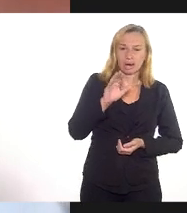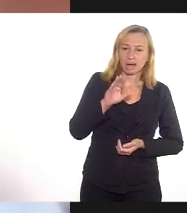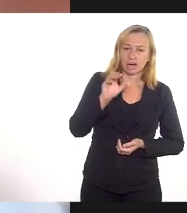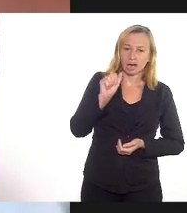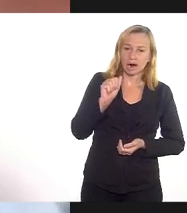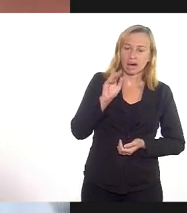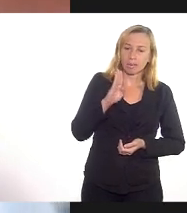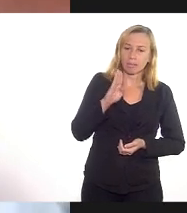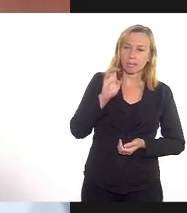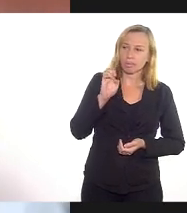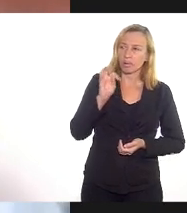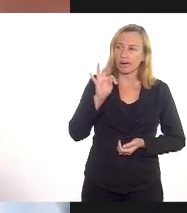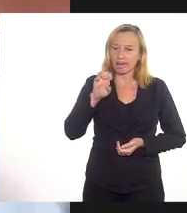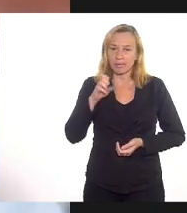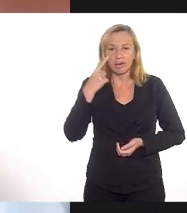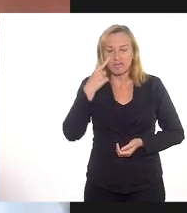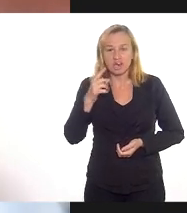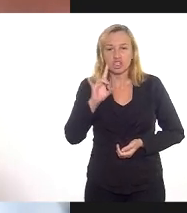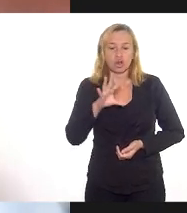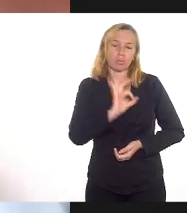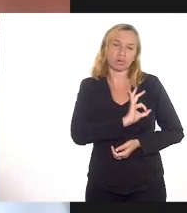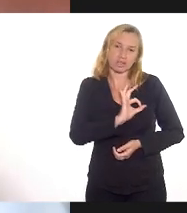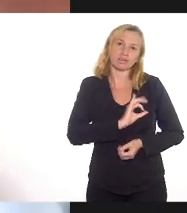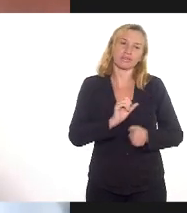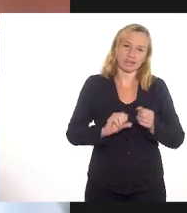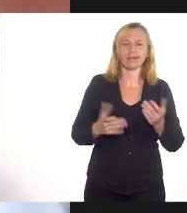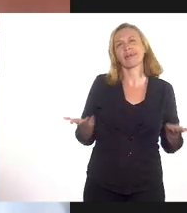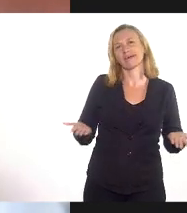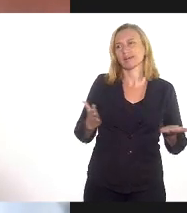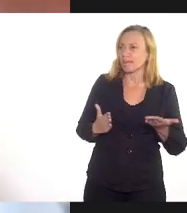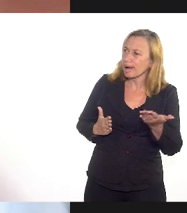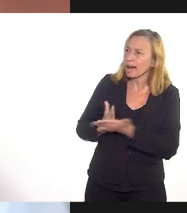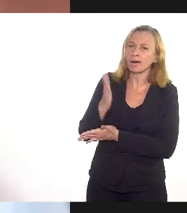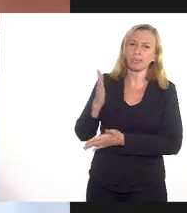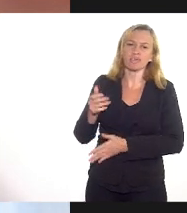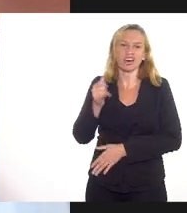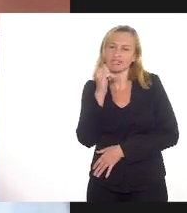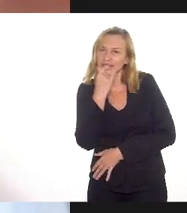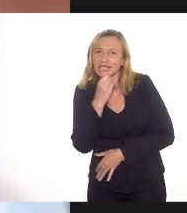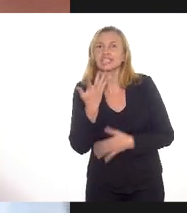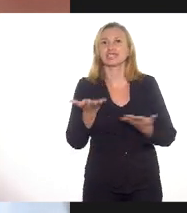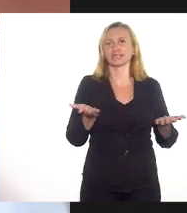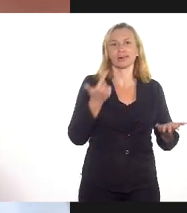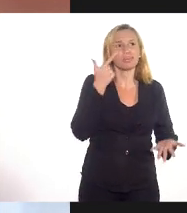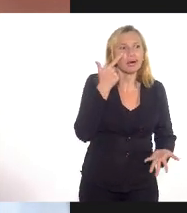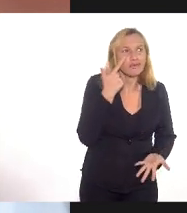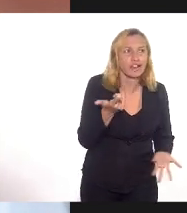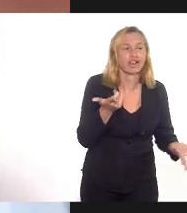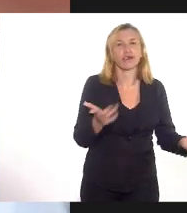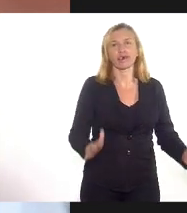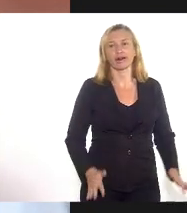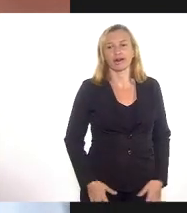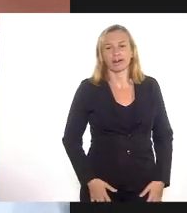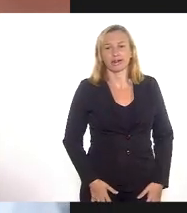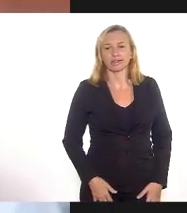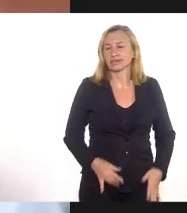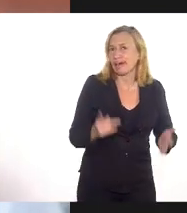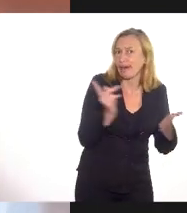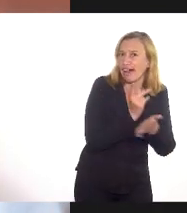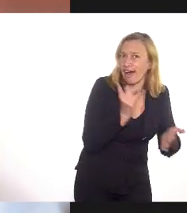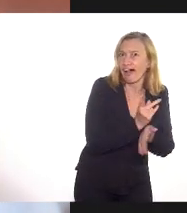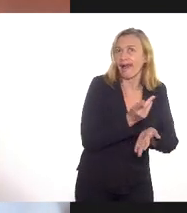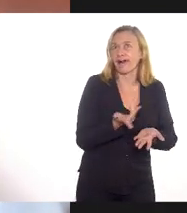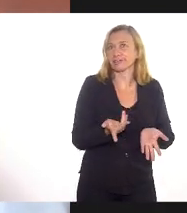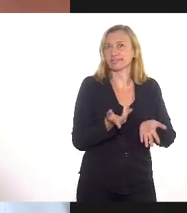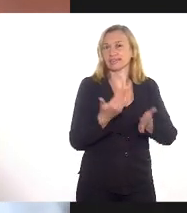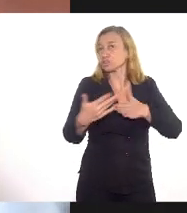está fazendo? Ah, olha, daqui a pouco nós vamos aprovar para o dentista para ver se ele não está errado